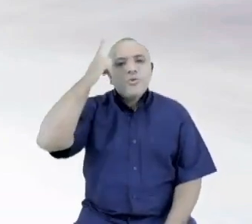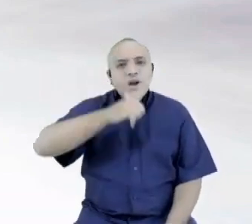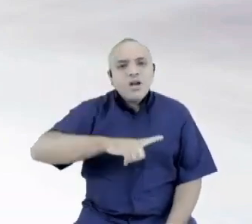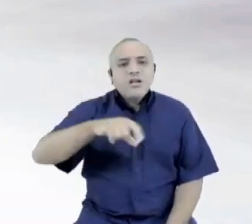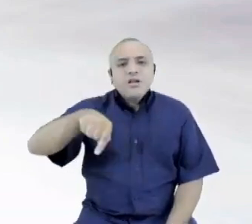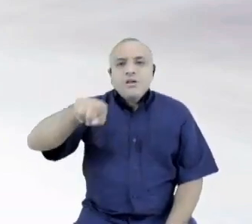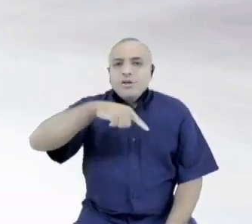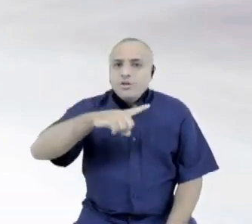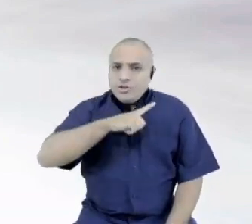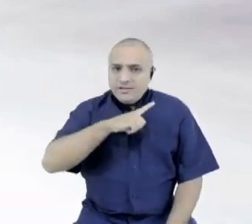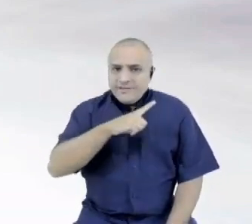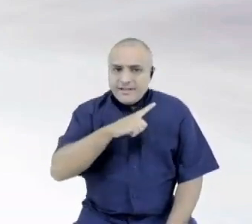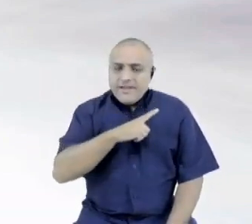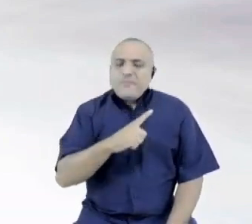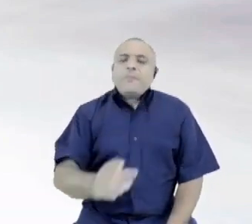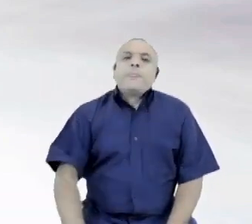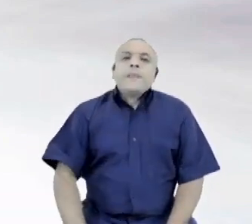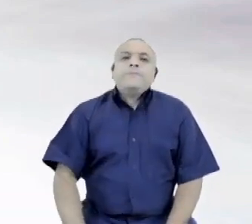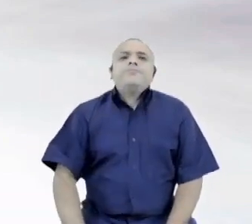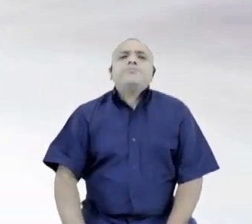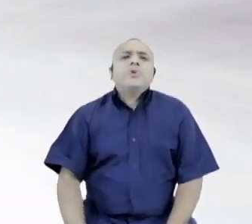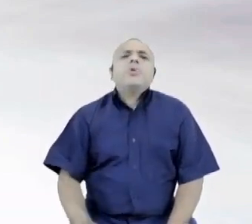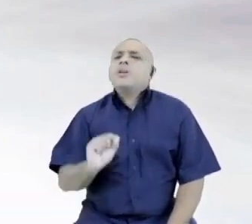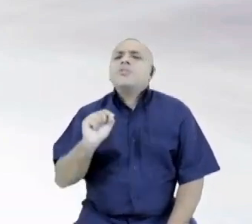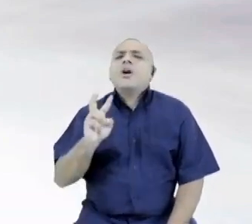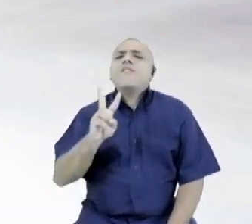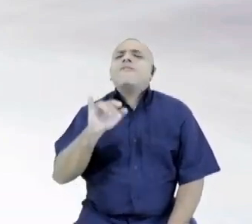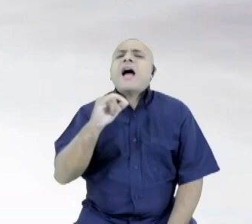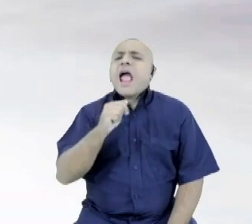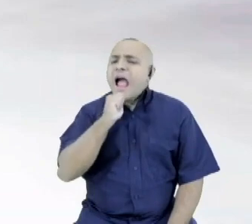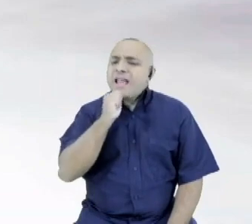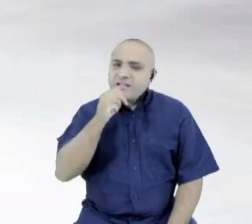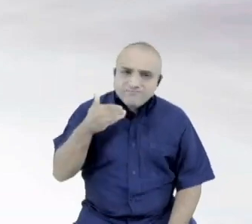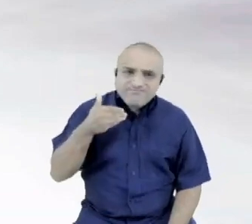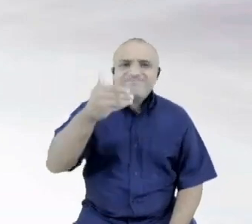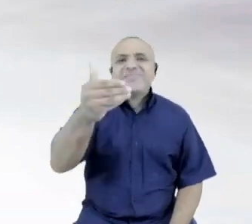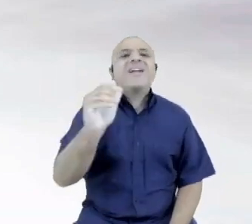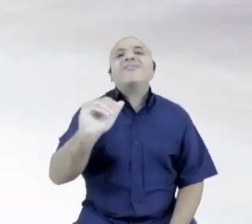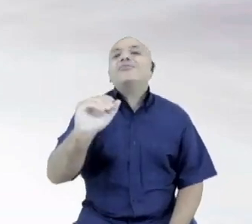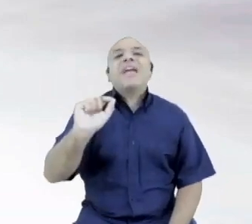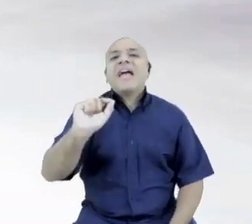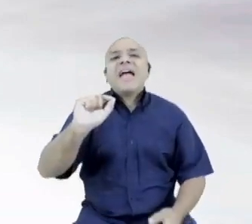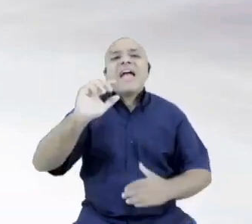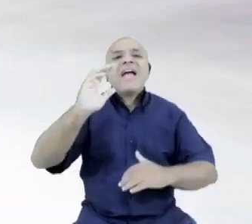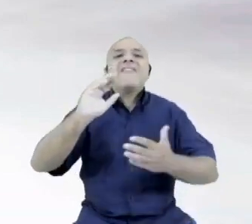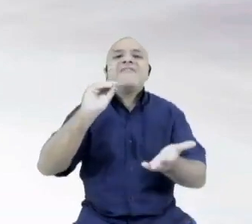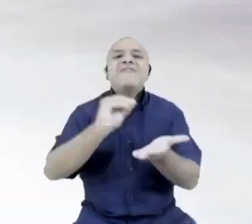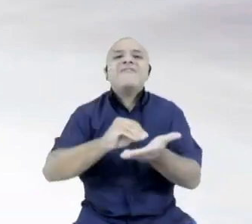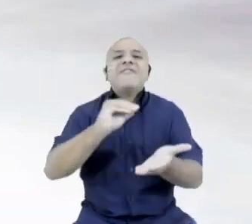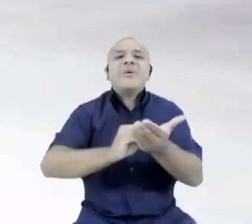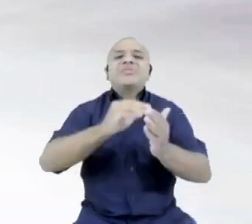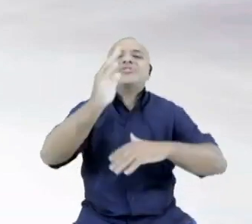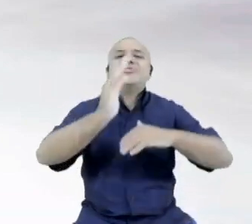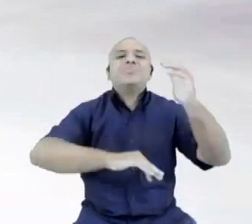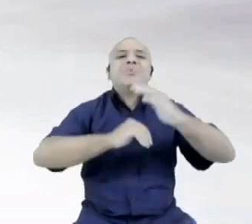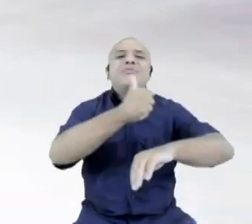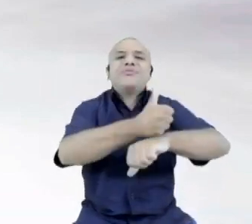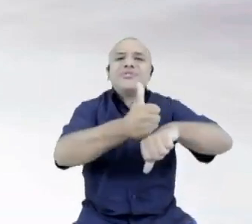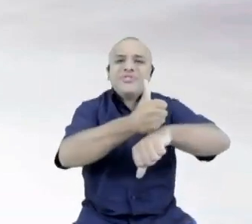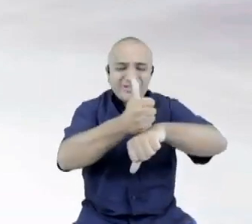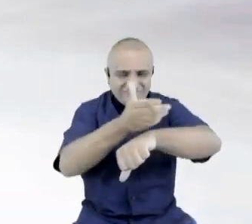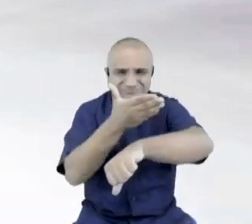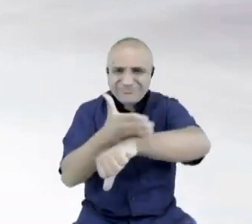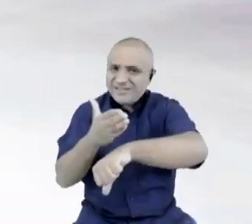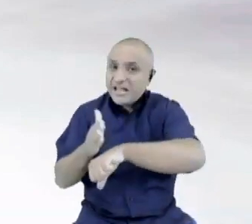tem. O que nós vamos enfrentar muito é falta de profissionais capacitados, né, então treinamento